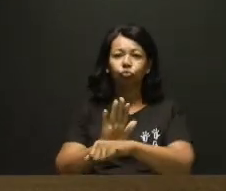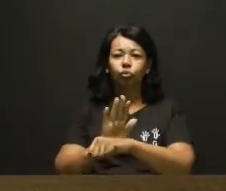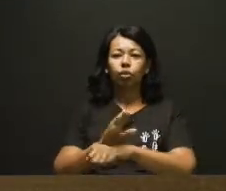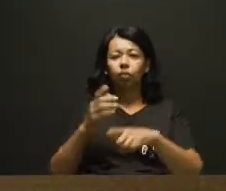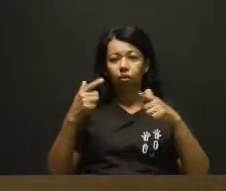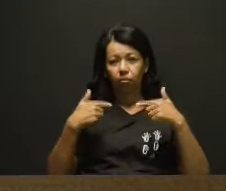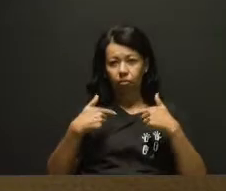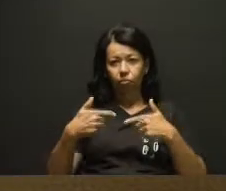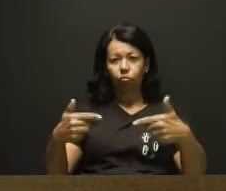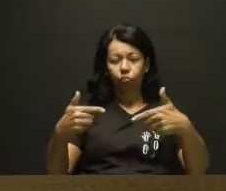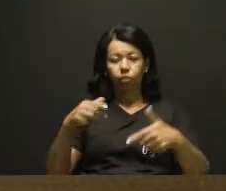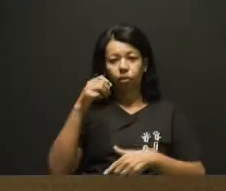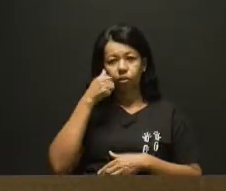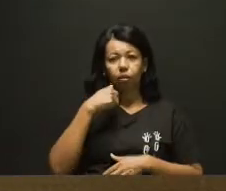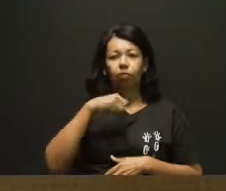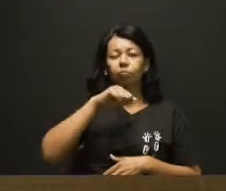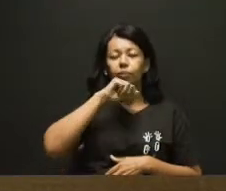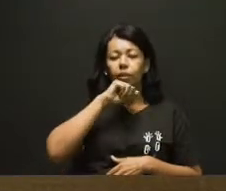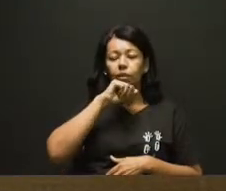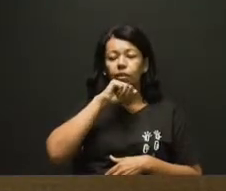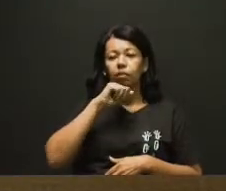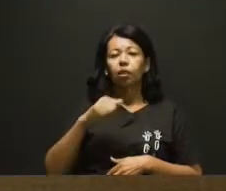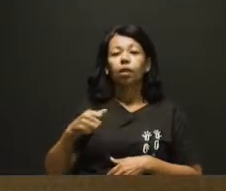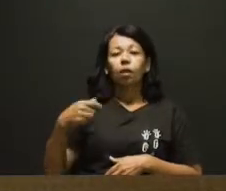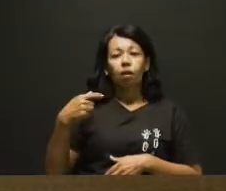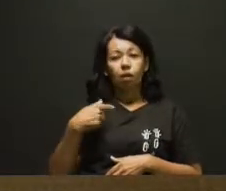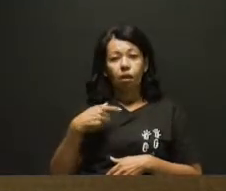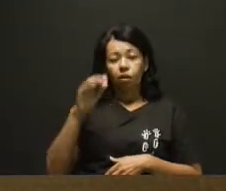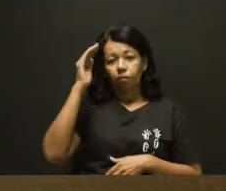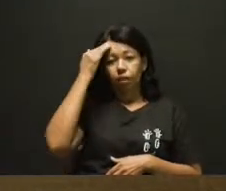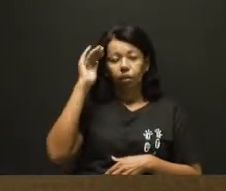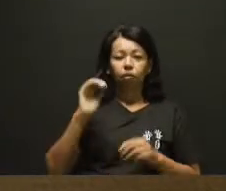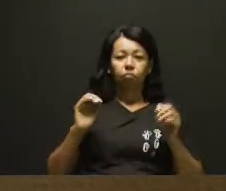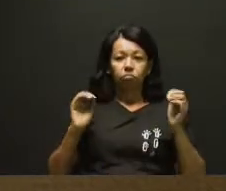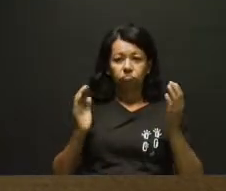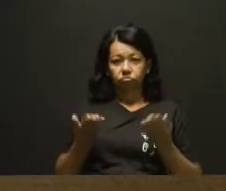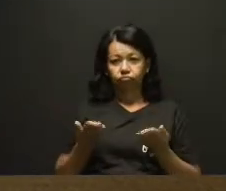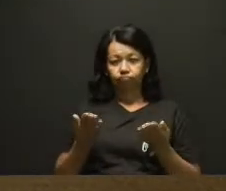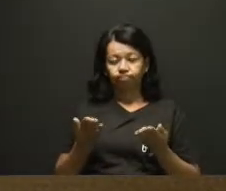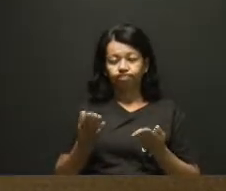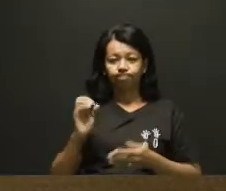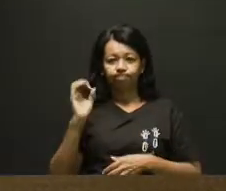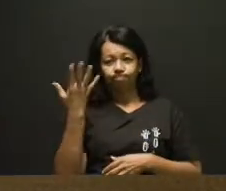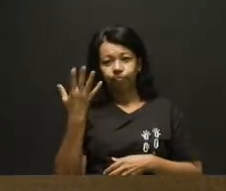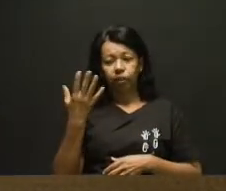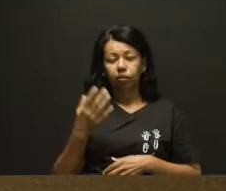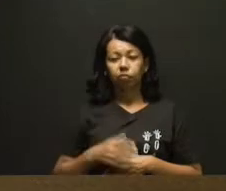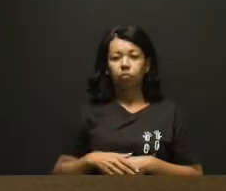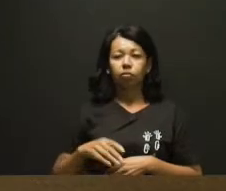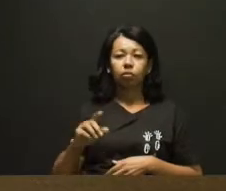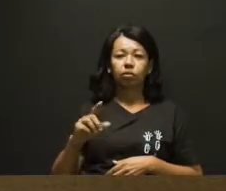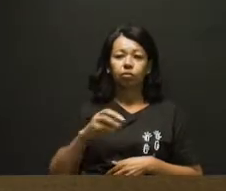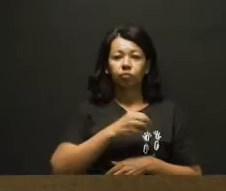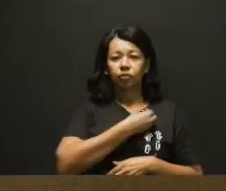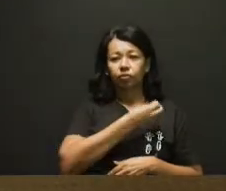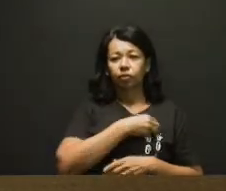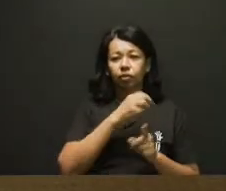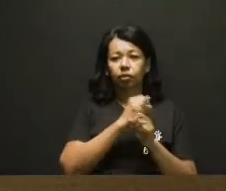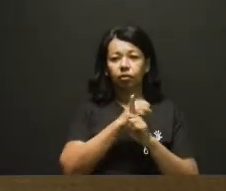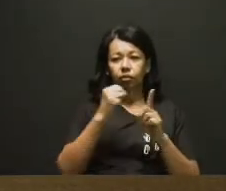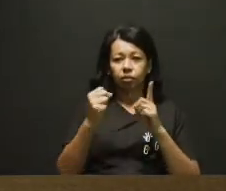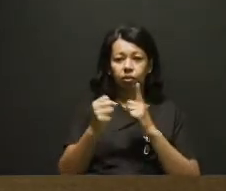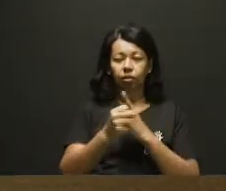luta e eu entendo que nesse momento a gente está vivendo na sociedade